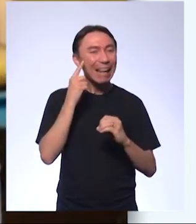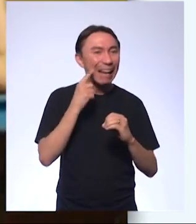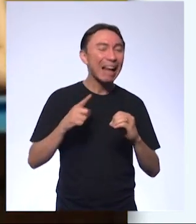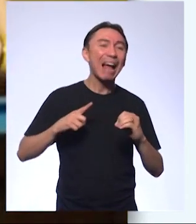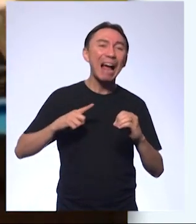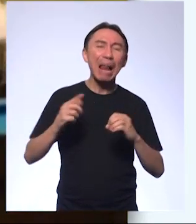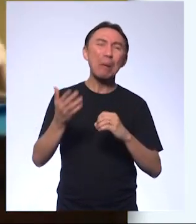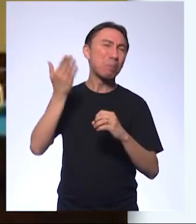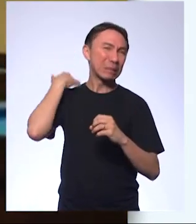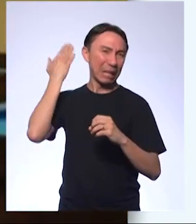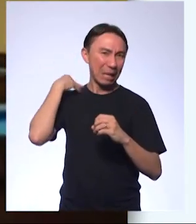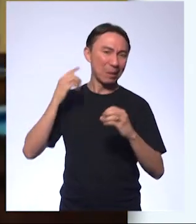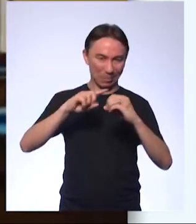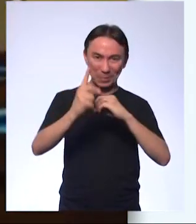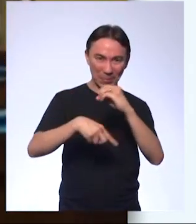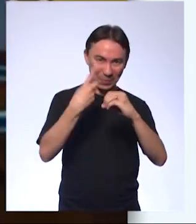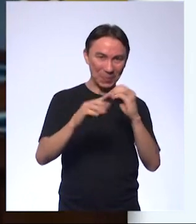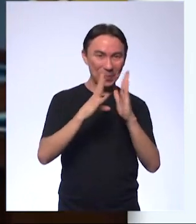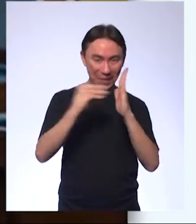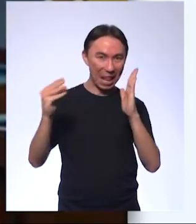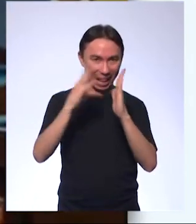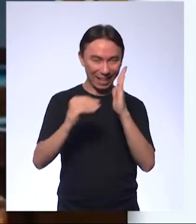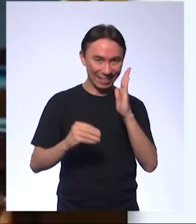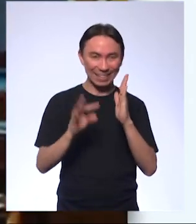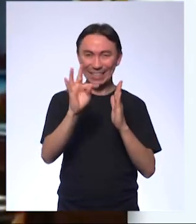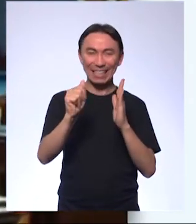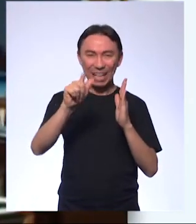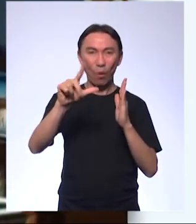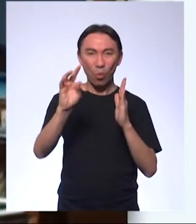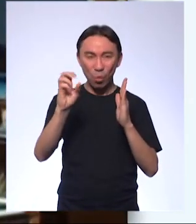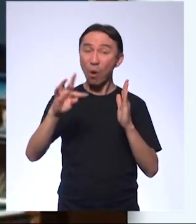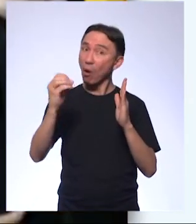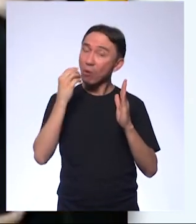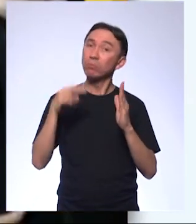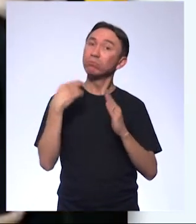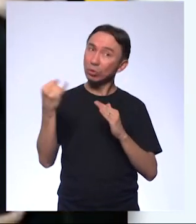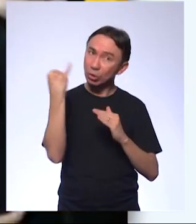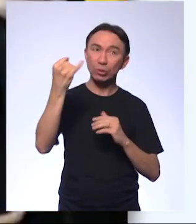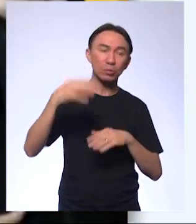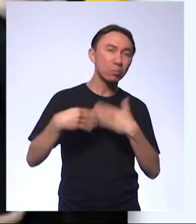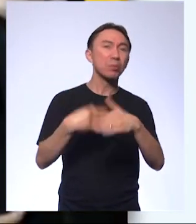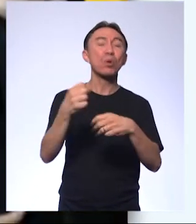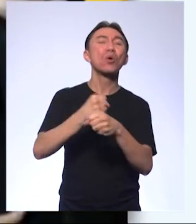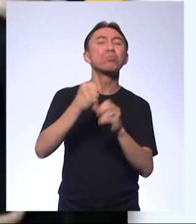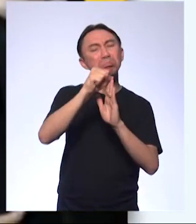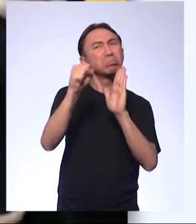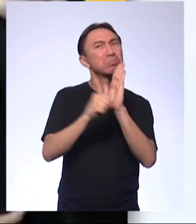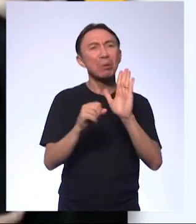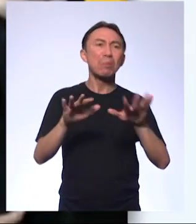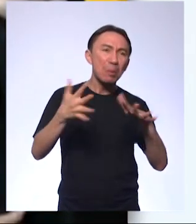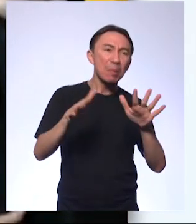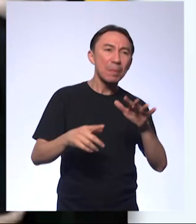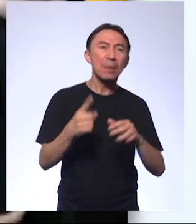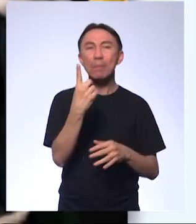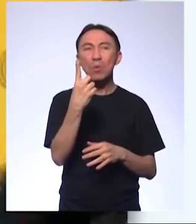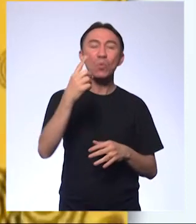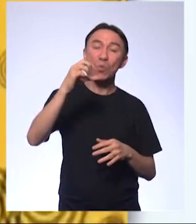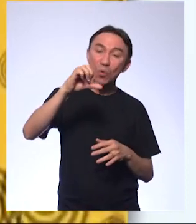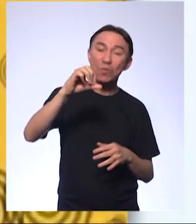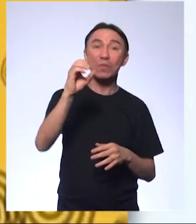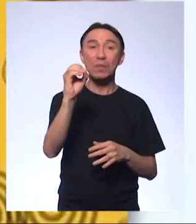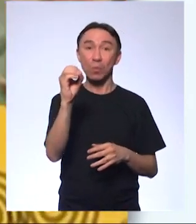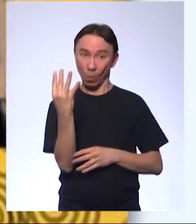diferentes. O modelo atômico de Dalton ficou conhecido como bola de bilhar, uma analogia à bola de sinuca.